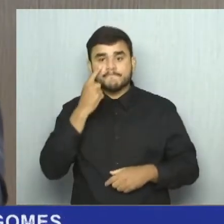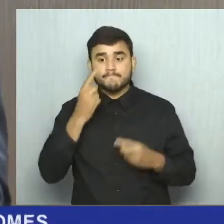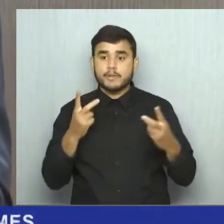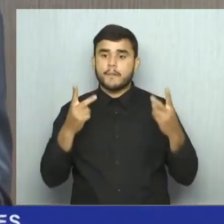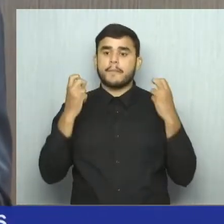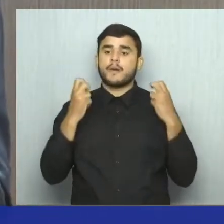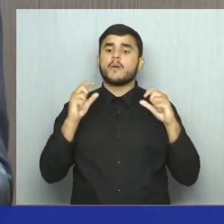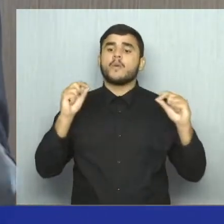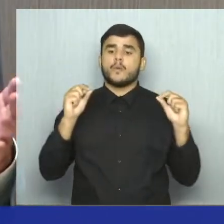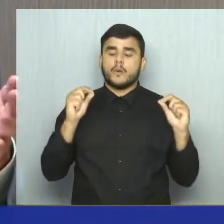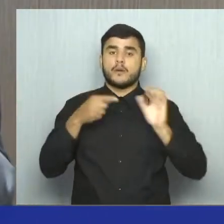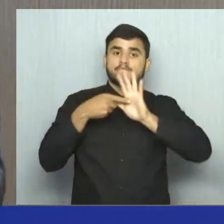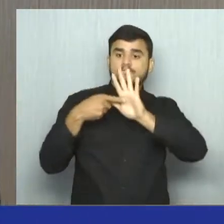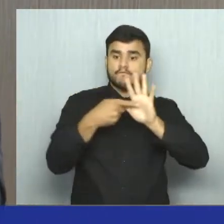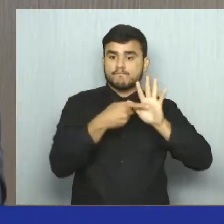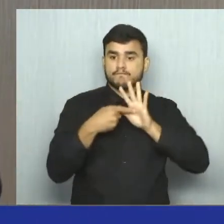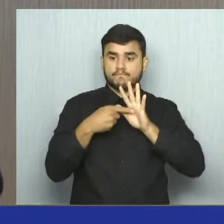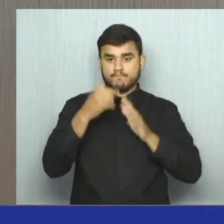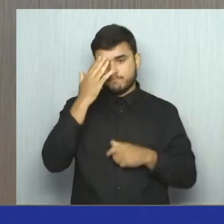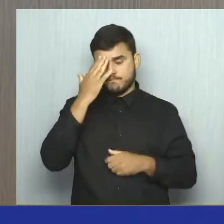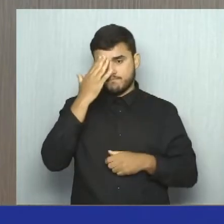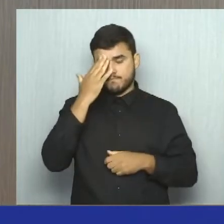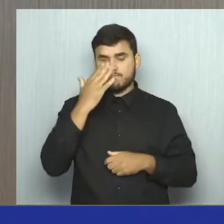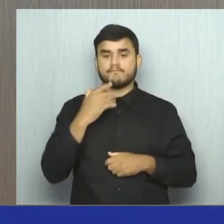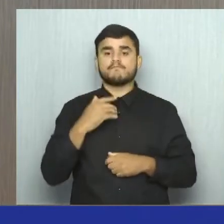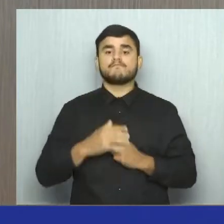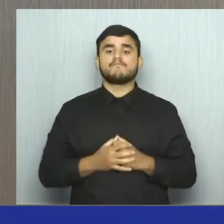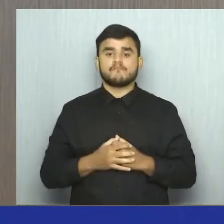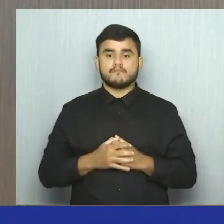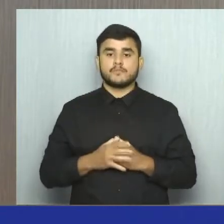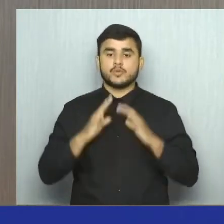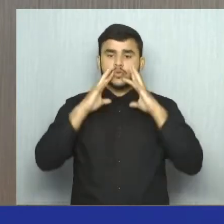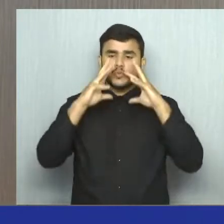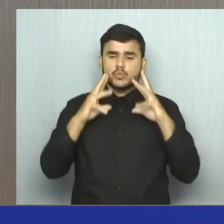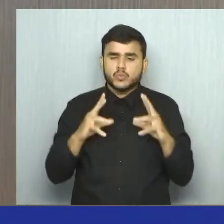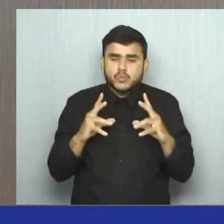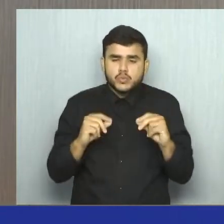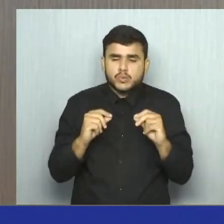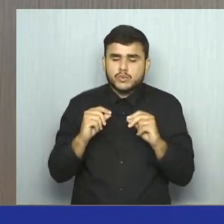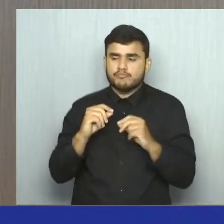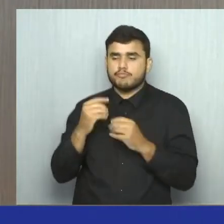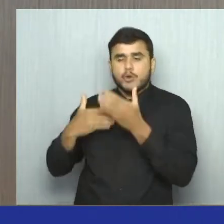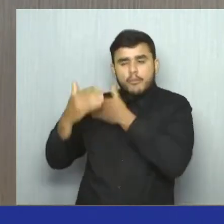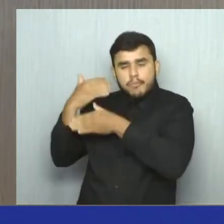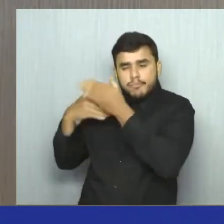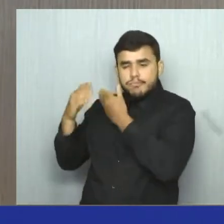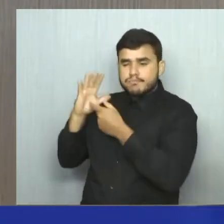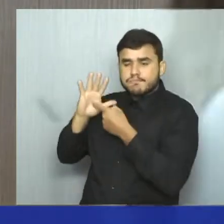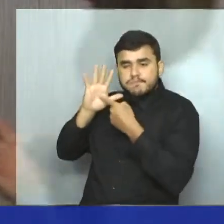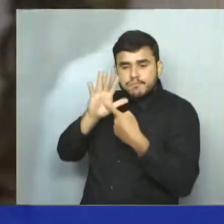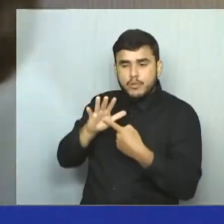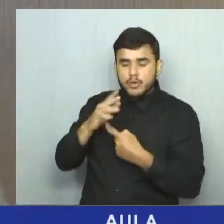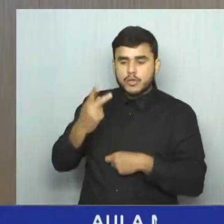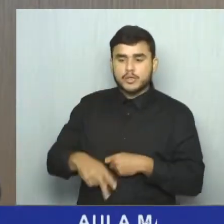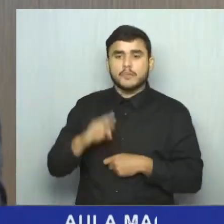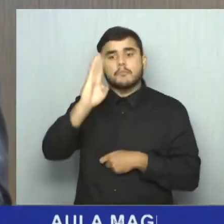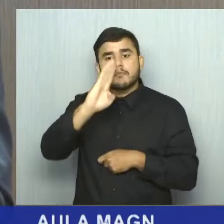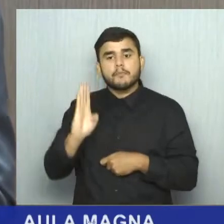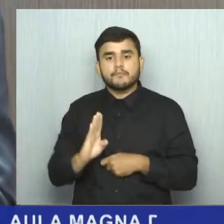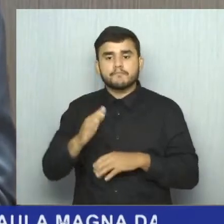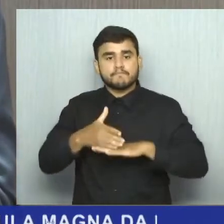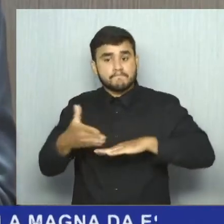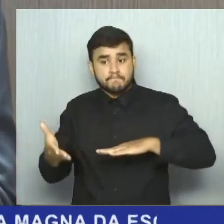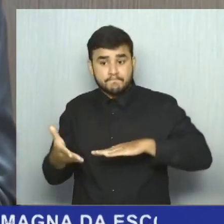para, ao cabo, concluir com uma aplicação desses conceitos, dessa raiz histórica, no parlamento brasileiro